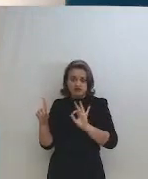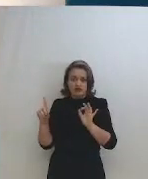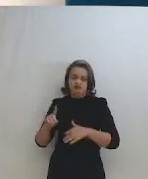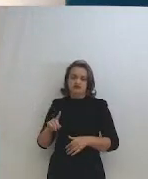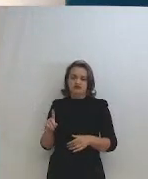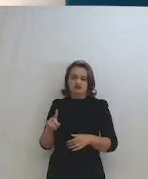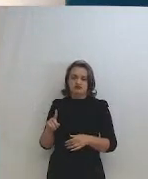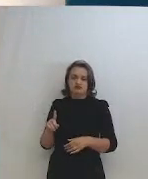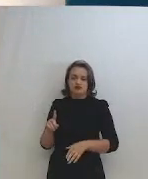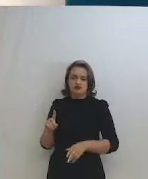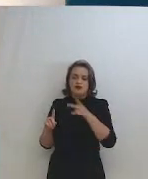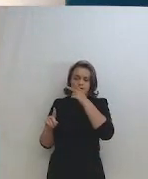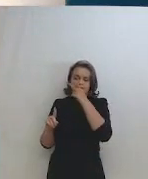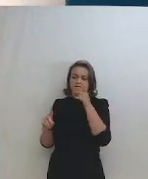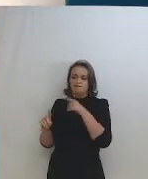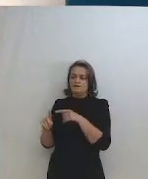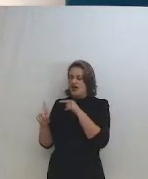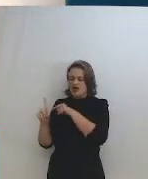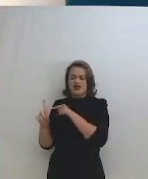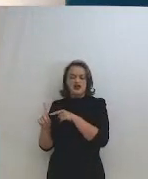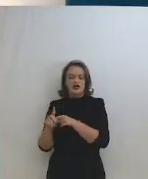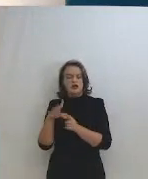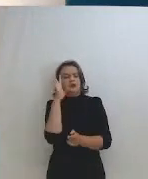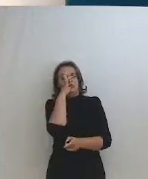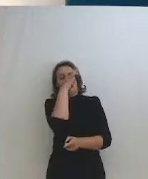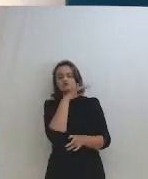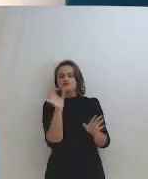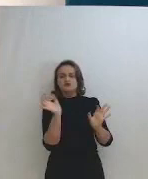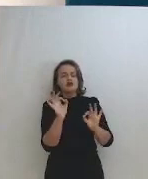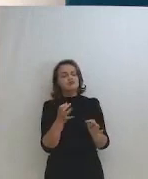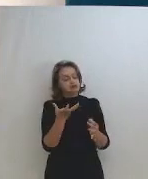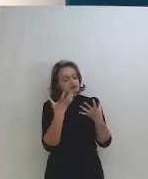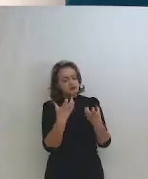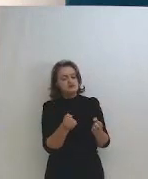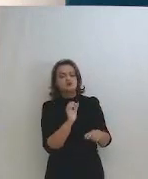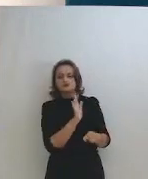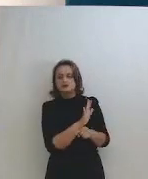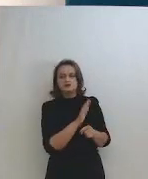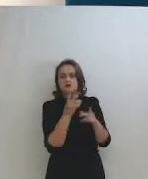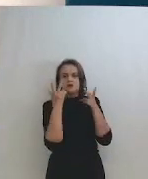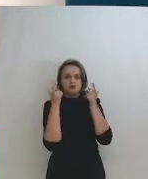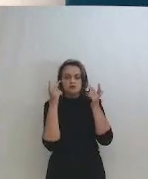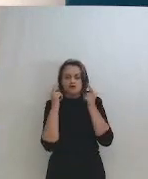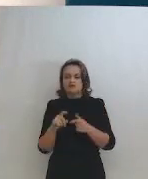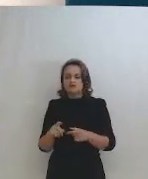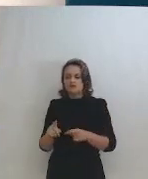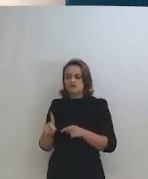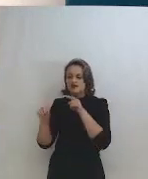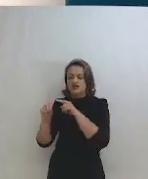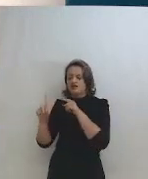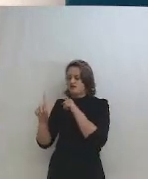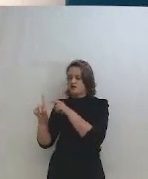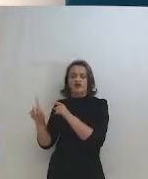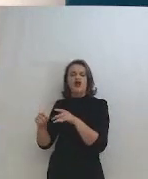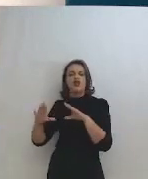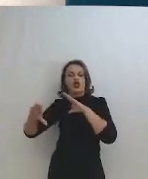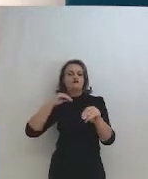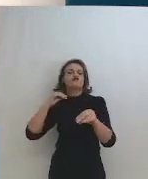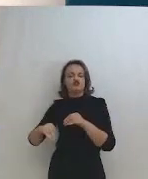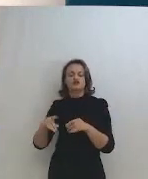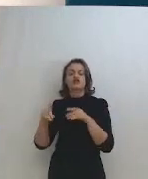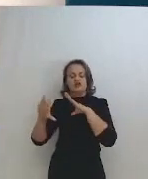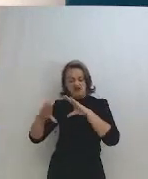furtou de comparecer às convocações. E aqui eu abro um parênteses para falar do estado de foragido dele. É um estado que,